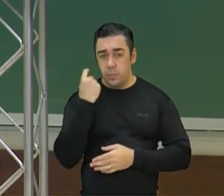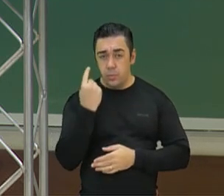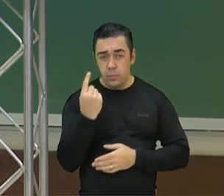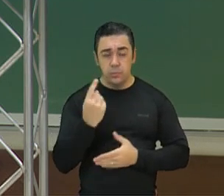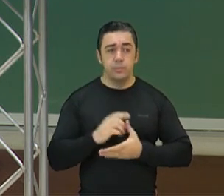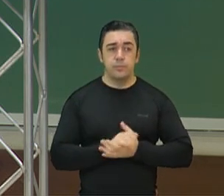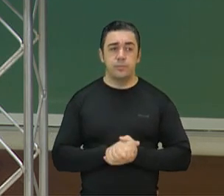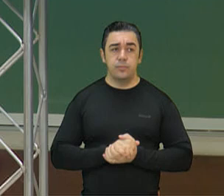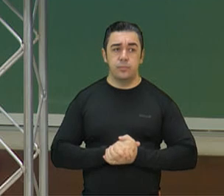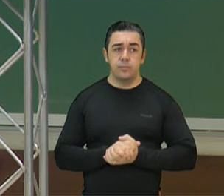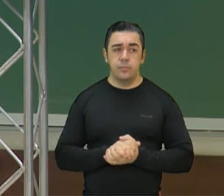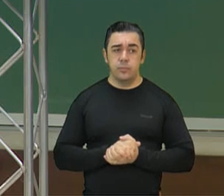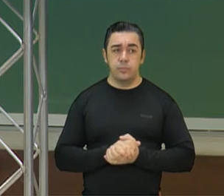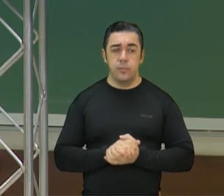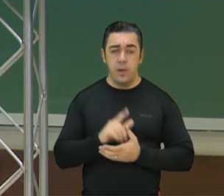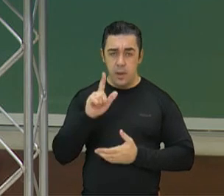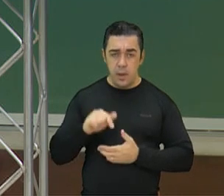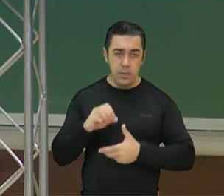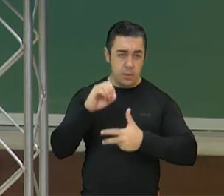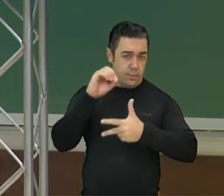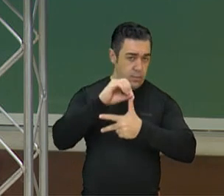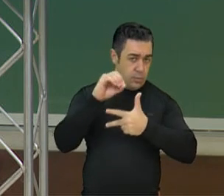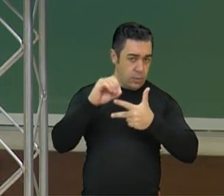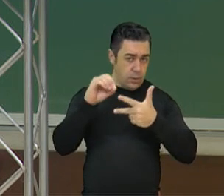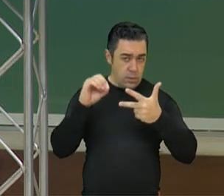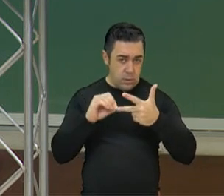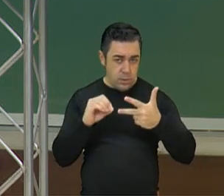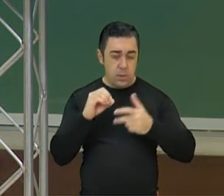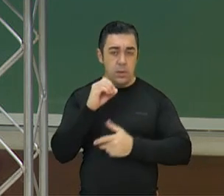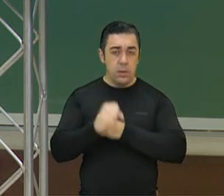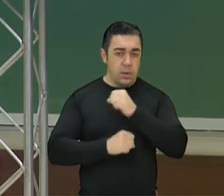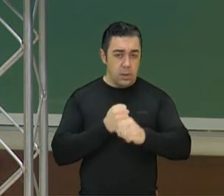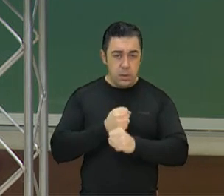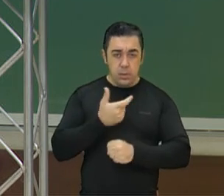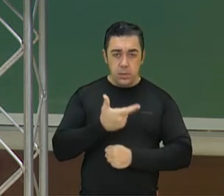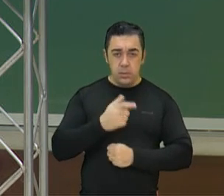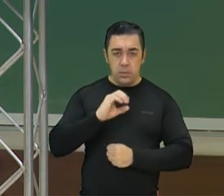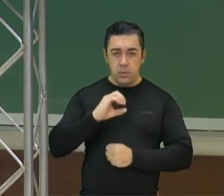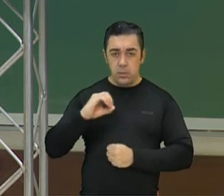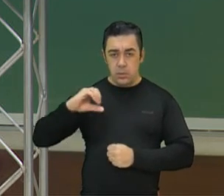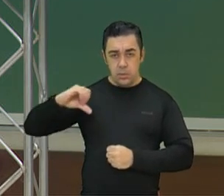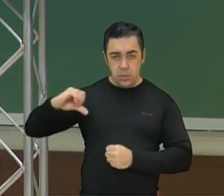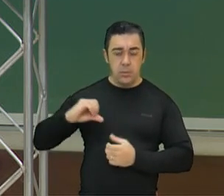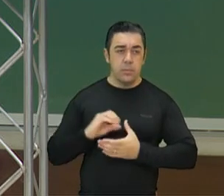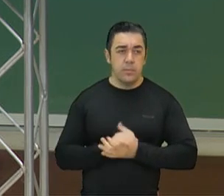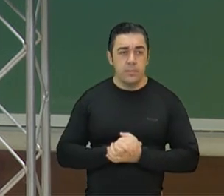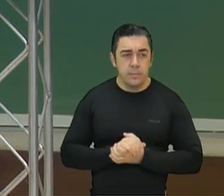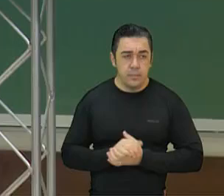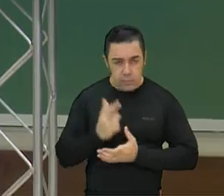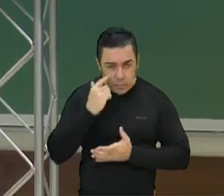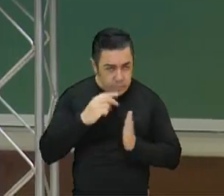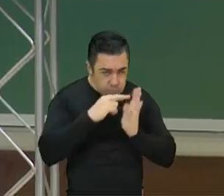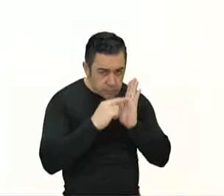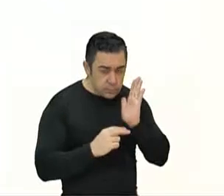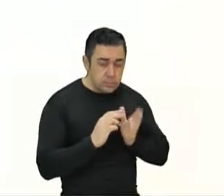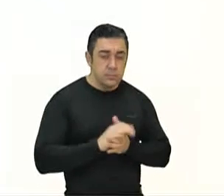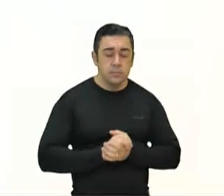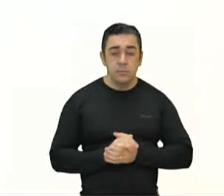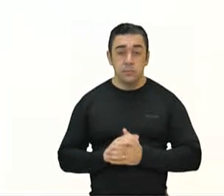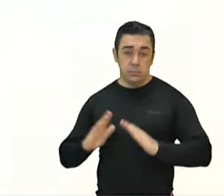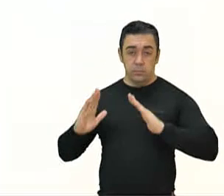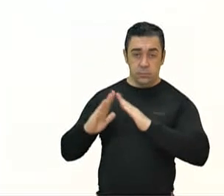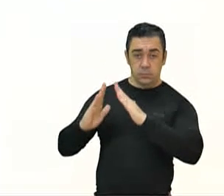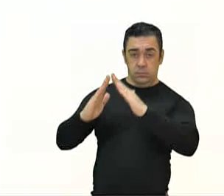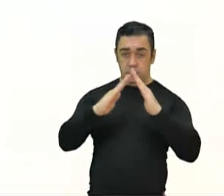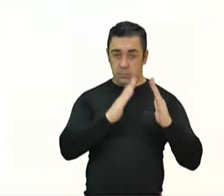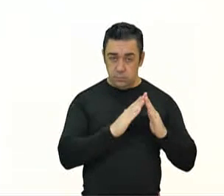exercício de hoje, e esse exercício caiu lá no Enem de 2009. Vamos dar uma lida aqui? Nas residências